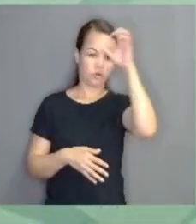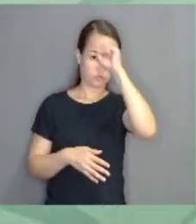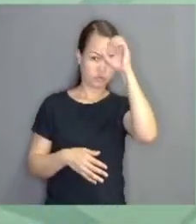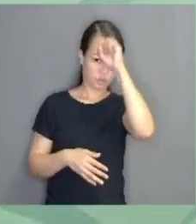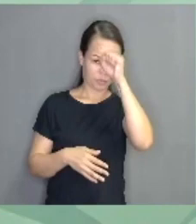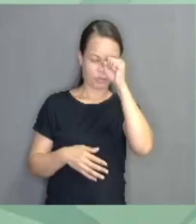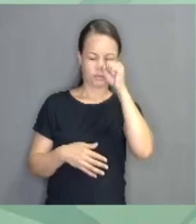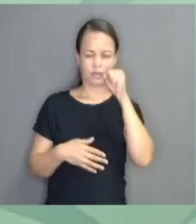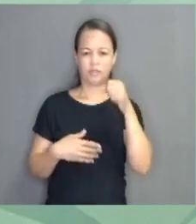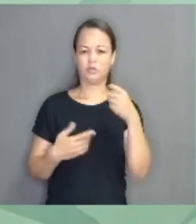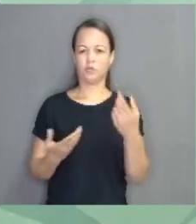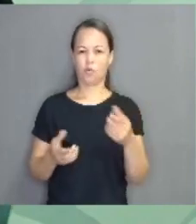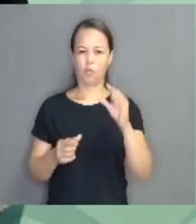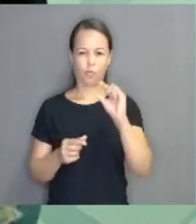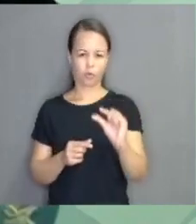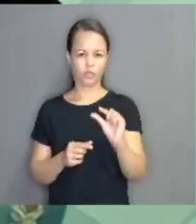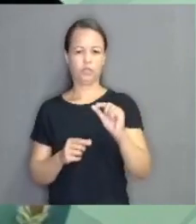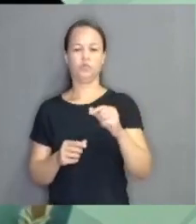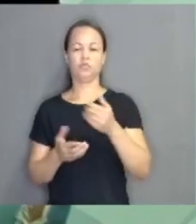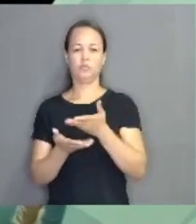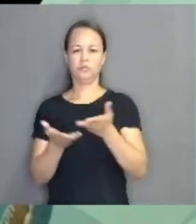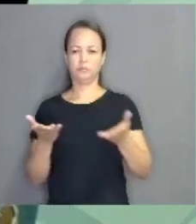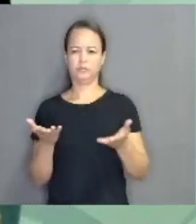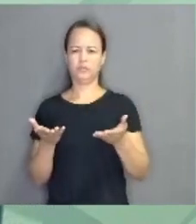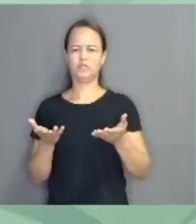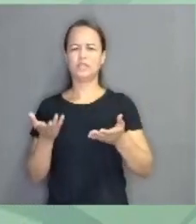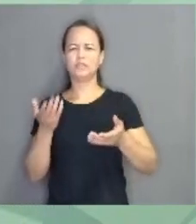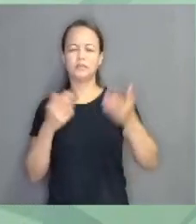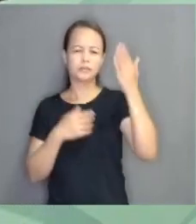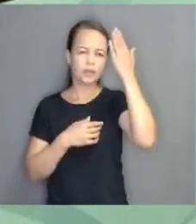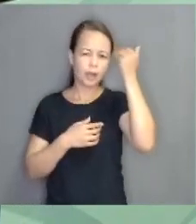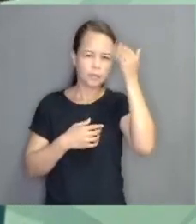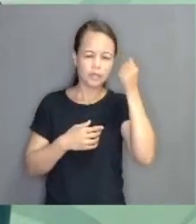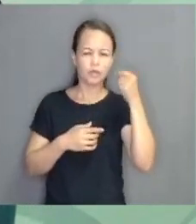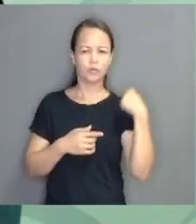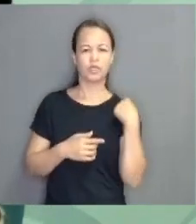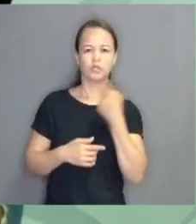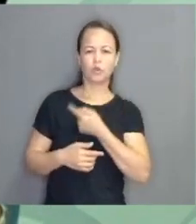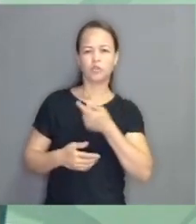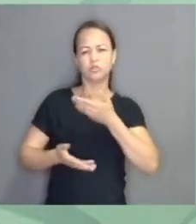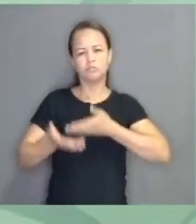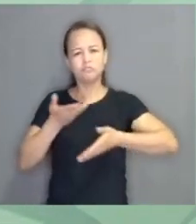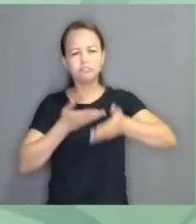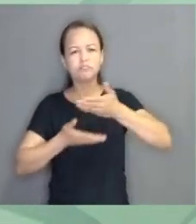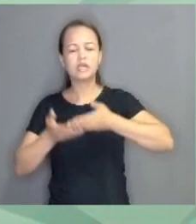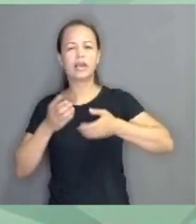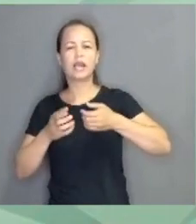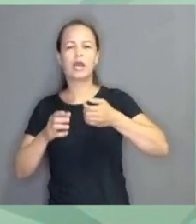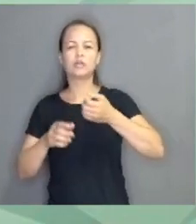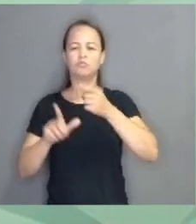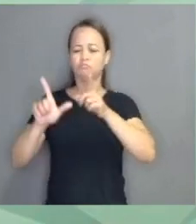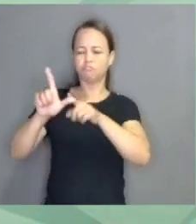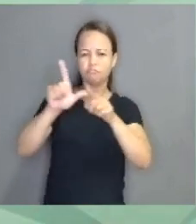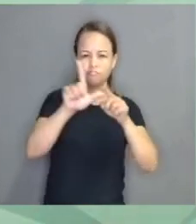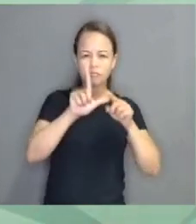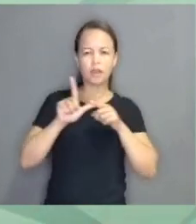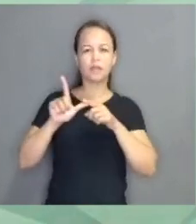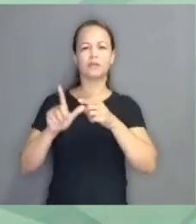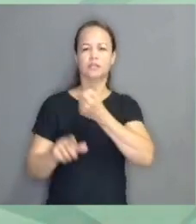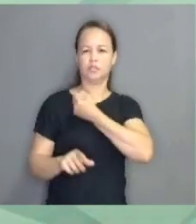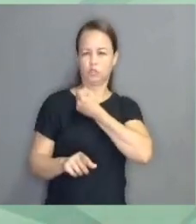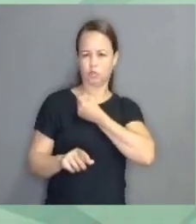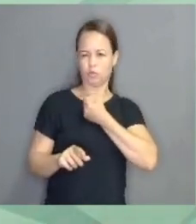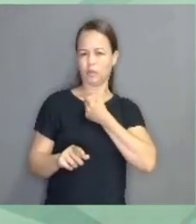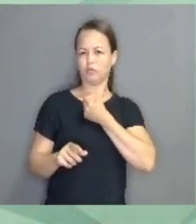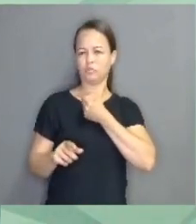Vocês sabiam que nós estamos cercados por letras e números em todos os lugares? Você já viu por aí em algum lugar uma